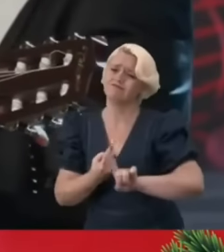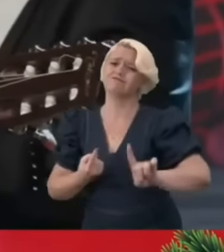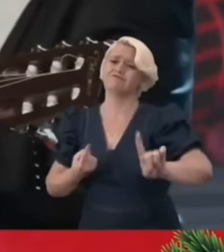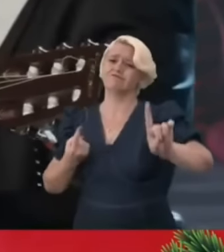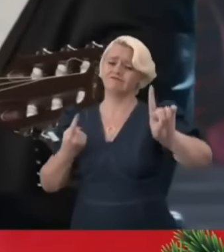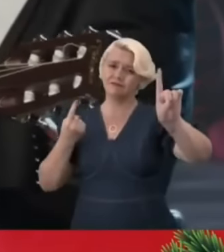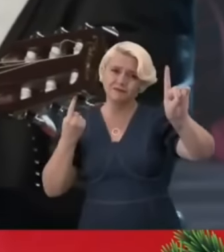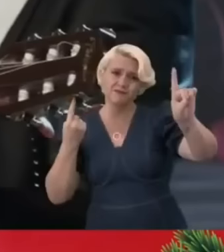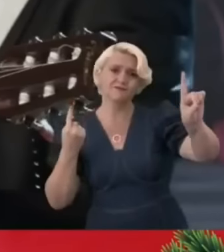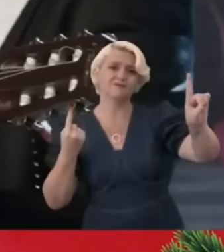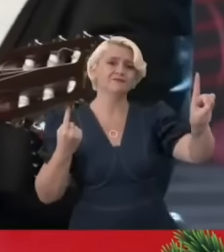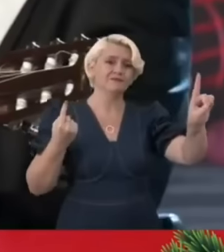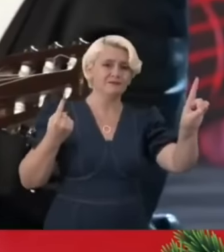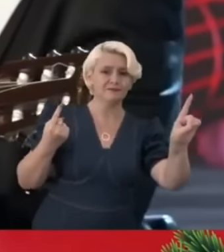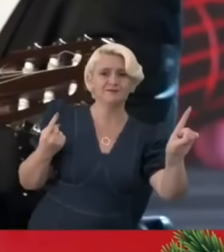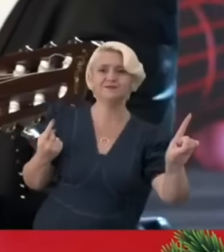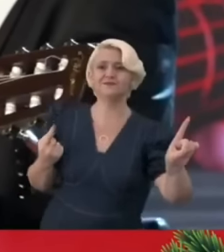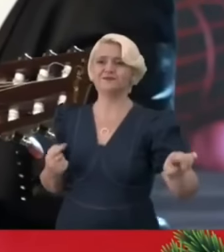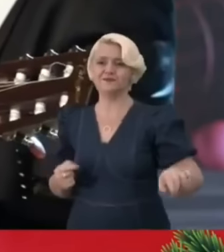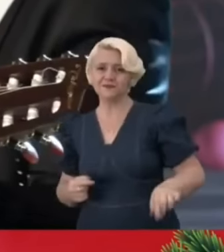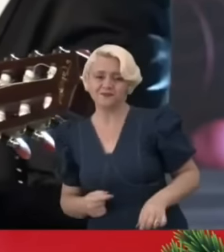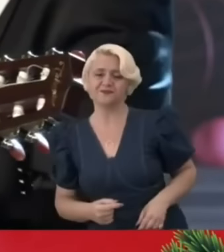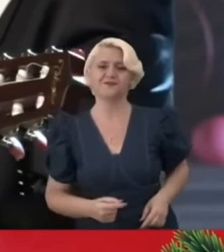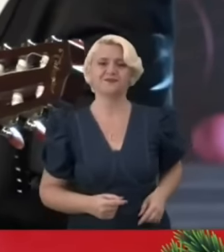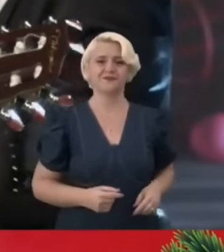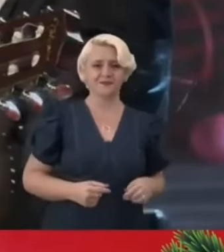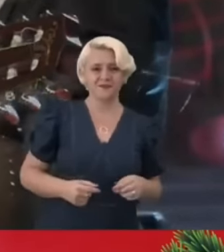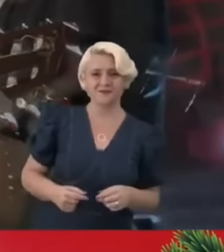da separação.